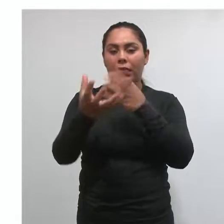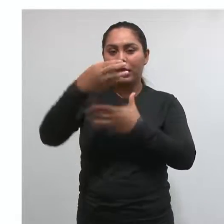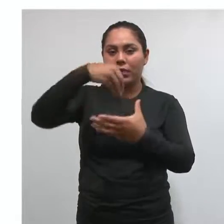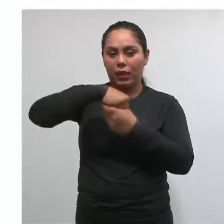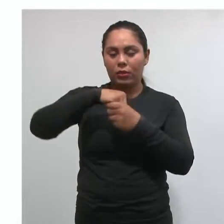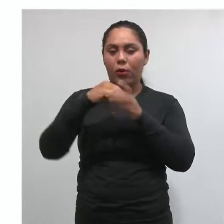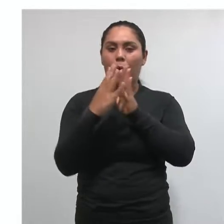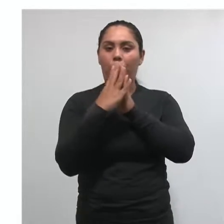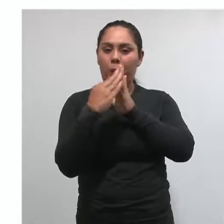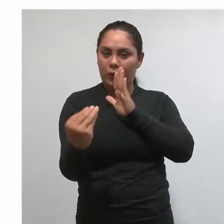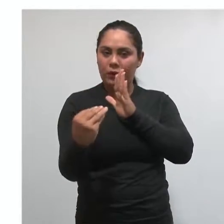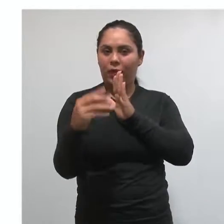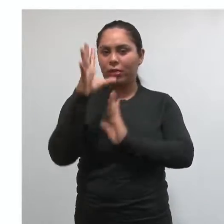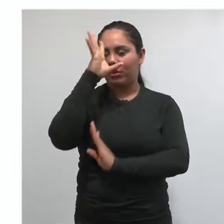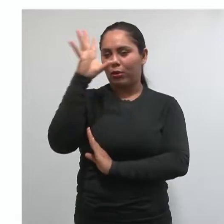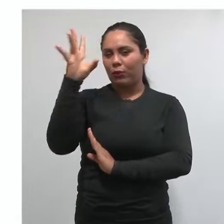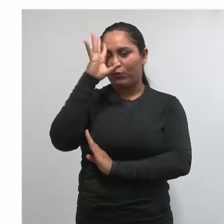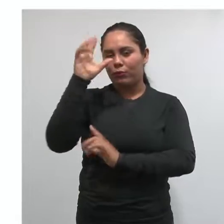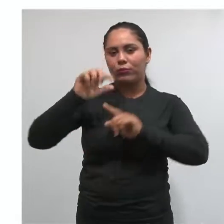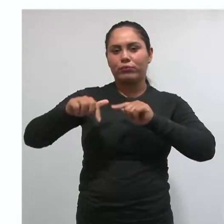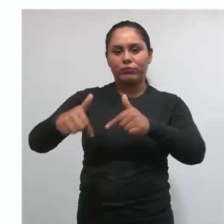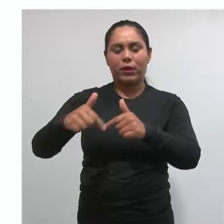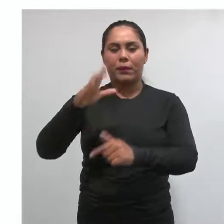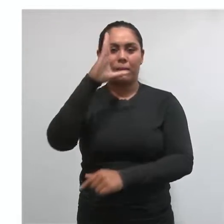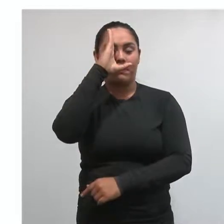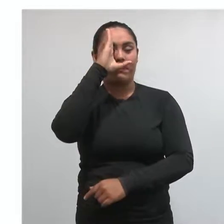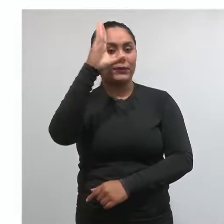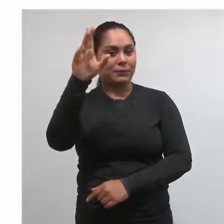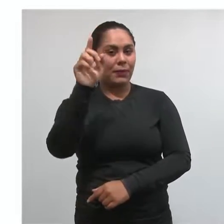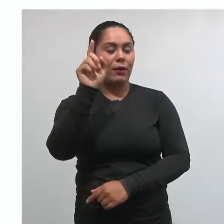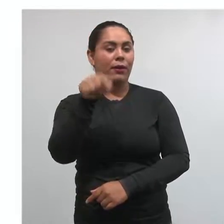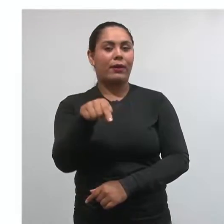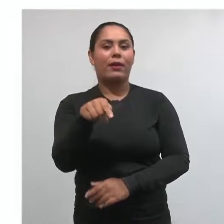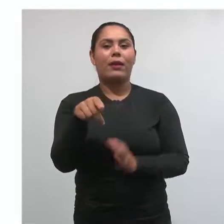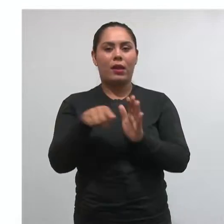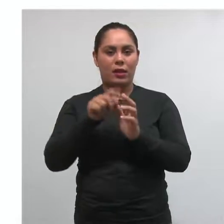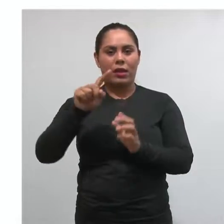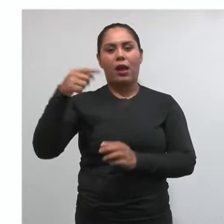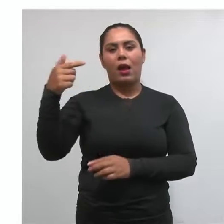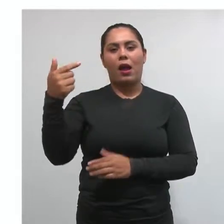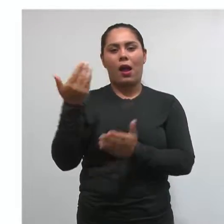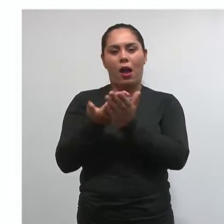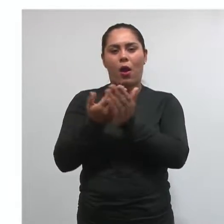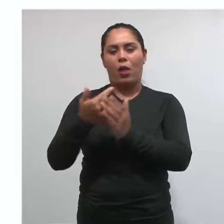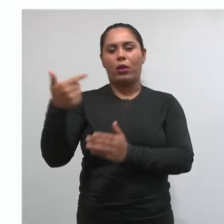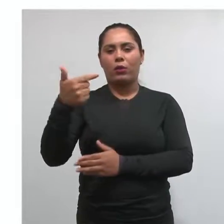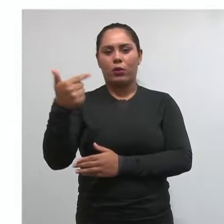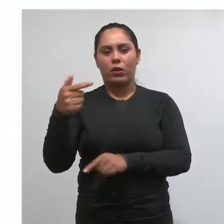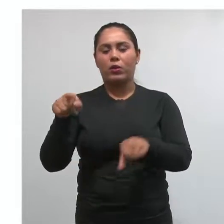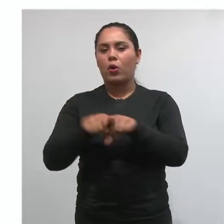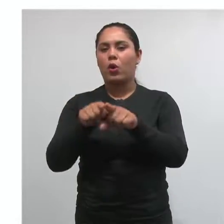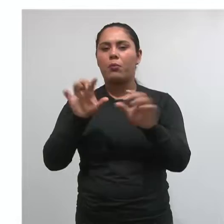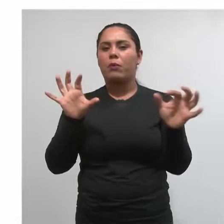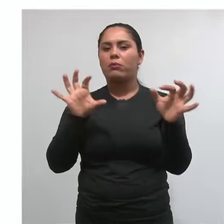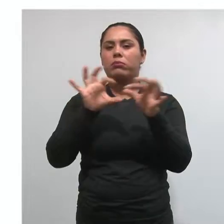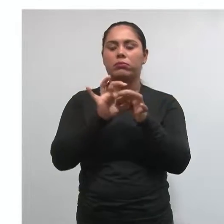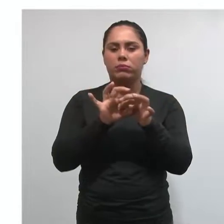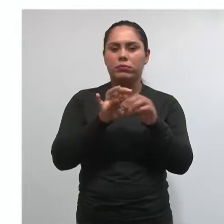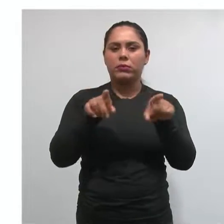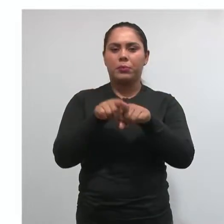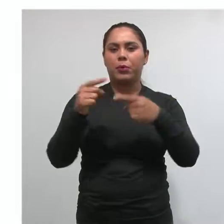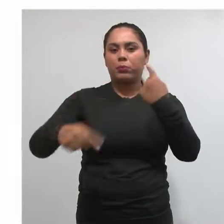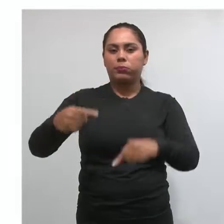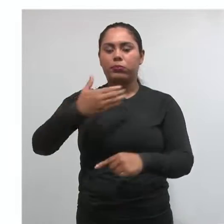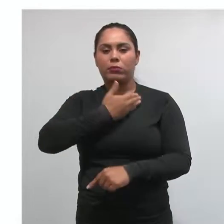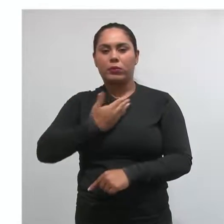modelos teóricos e abordagens, né, o principal deles, e que a gente vai ver na nossa aula 2, o ciclo da política pública, né, o Policy Cycle,